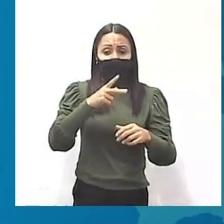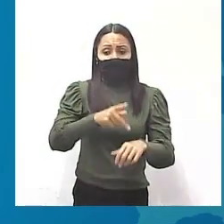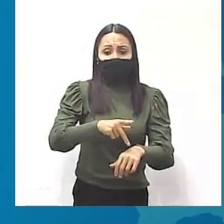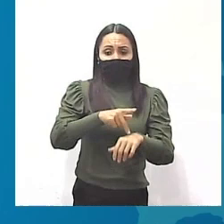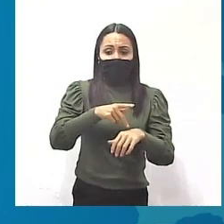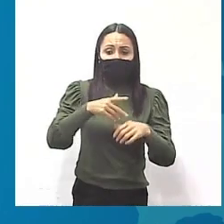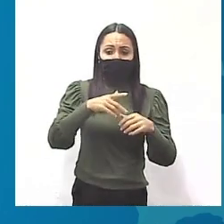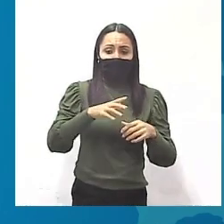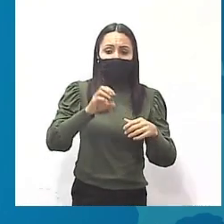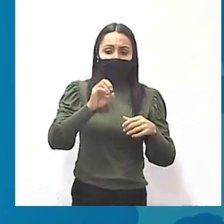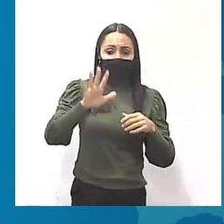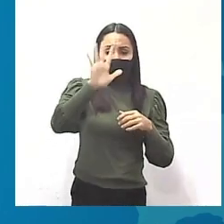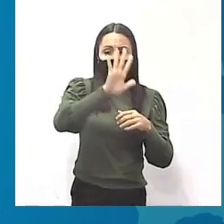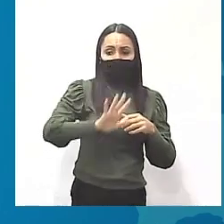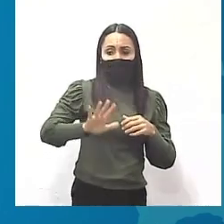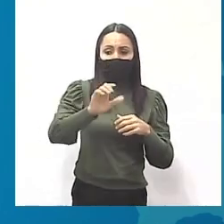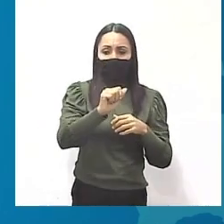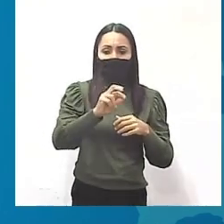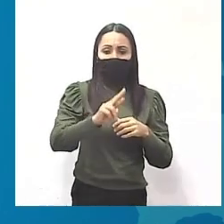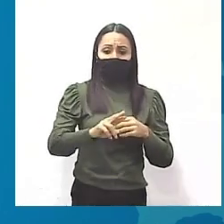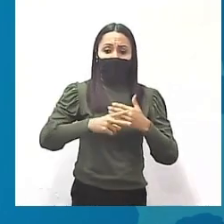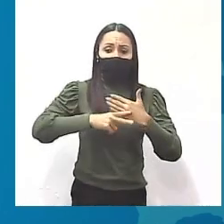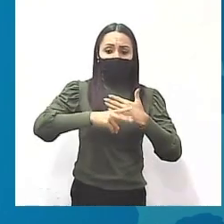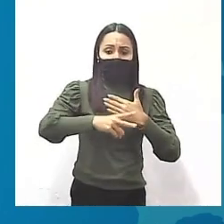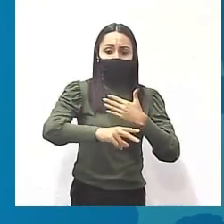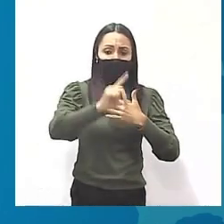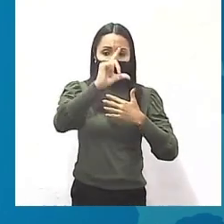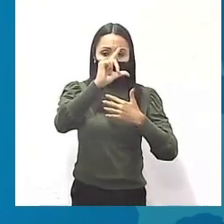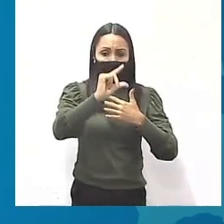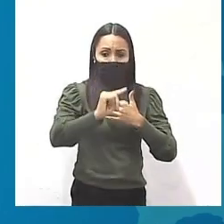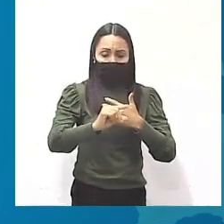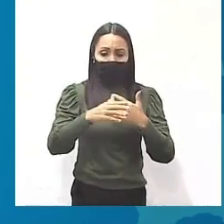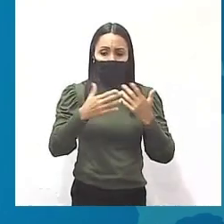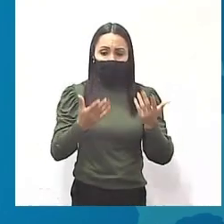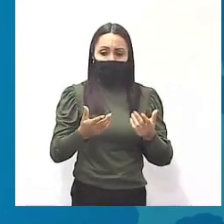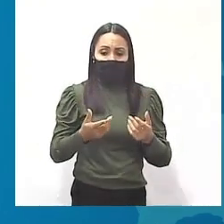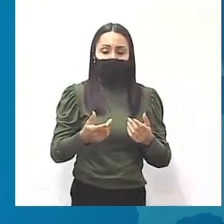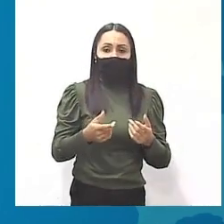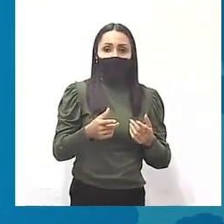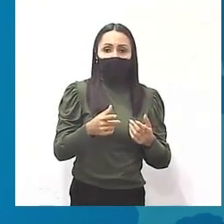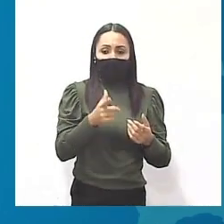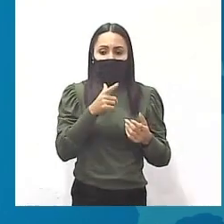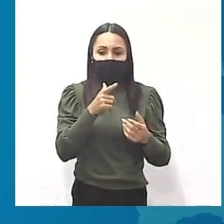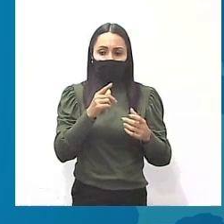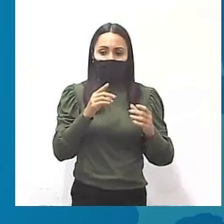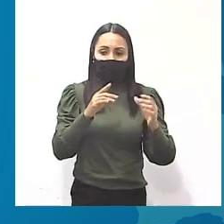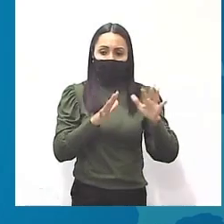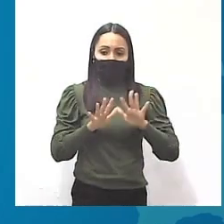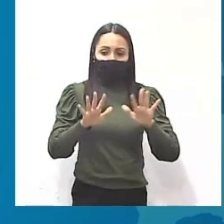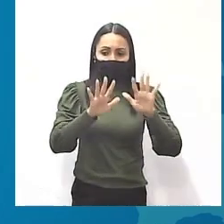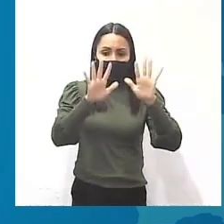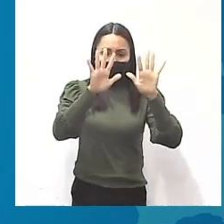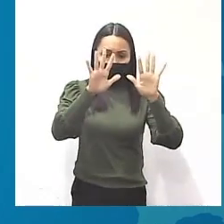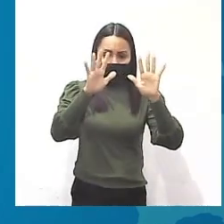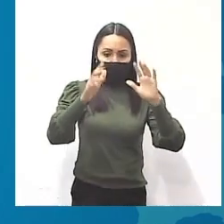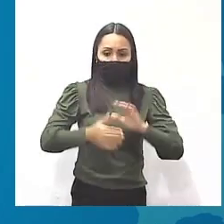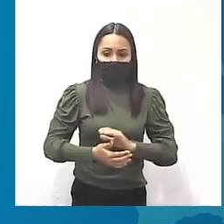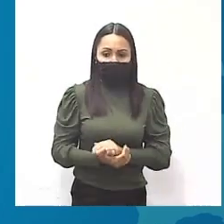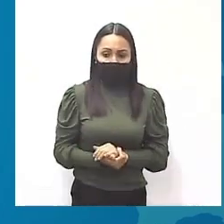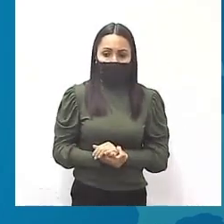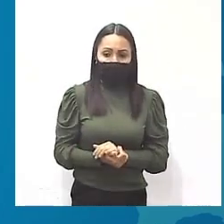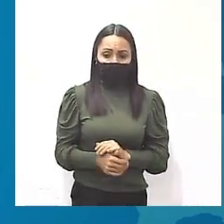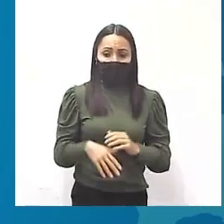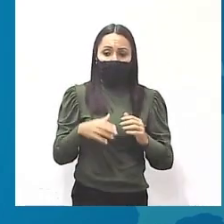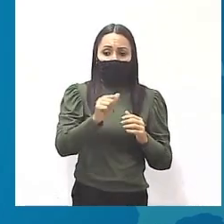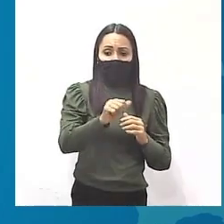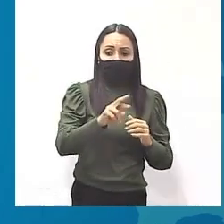evaporação do ar e o que consequentemente reduz a quantidade do vapor de água na atmosfera. Sendo assim, o